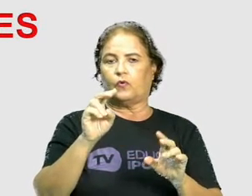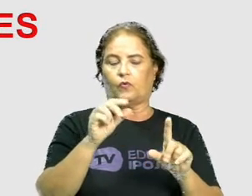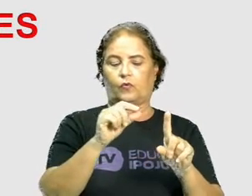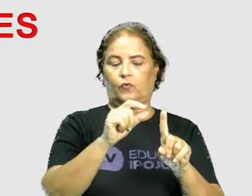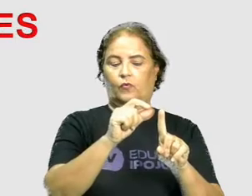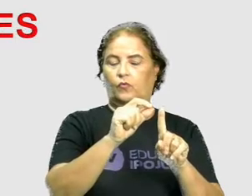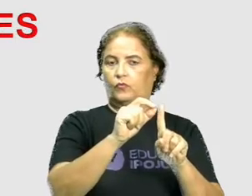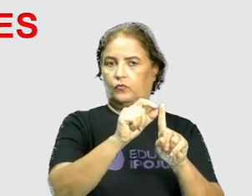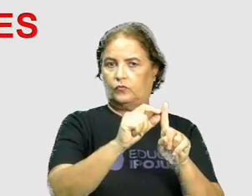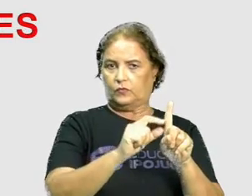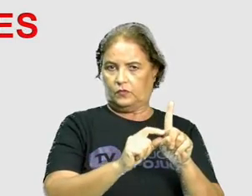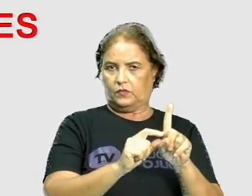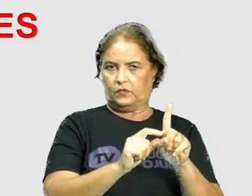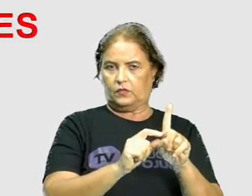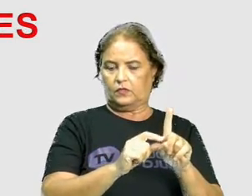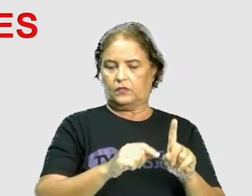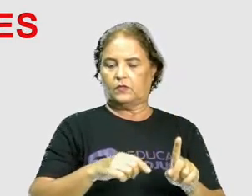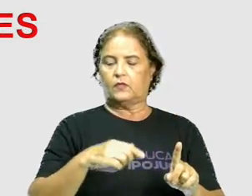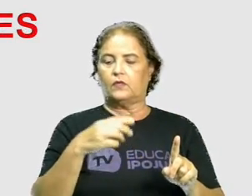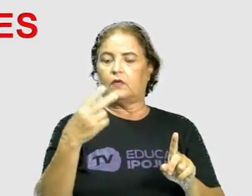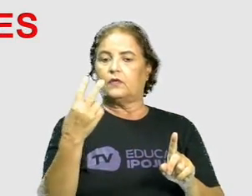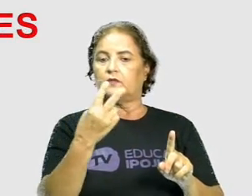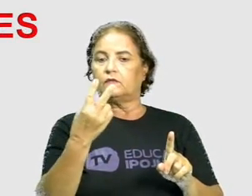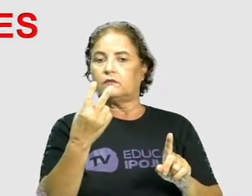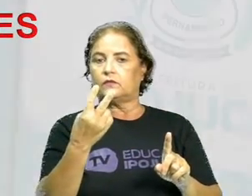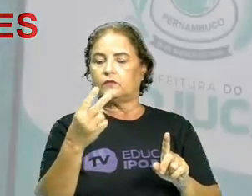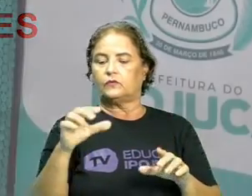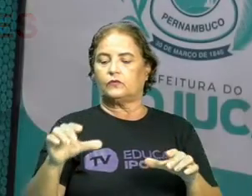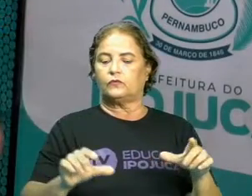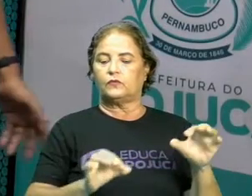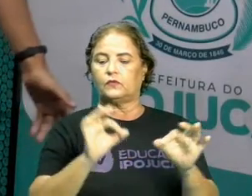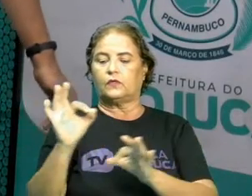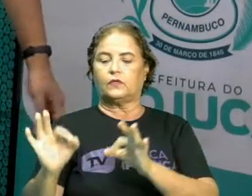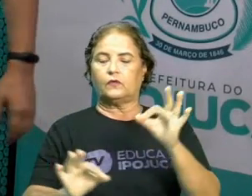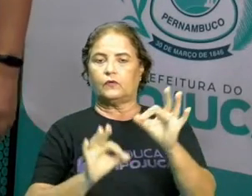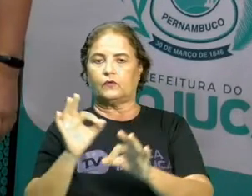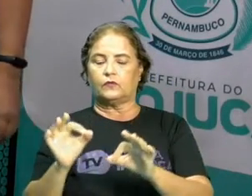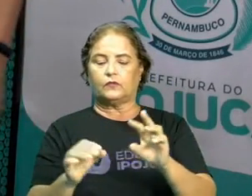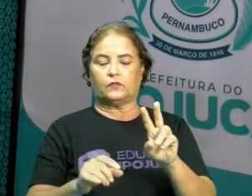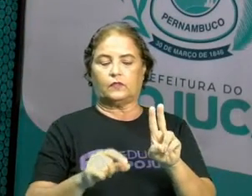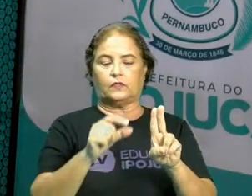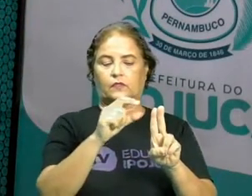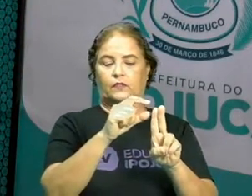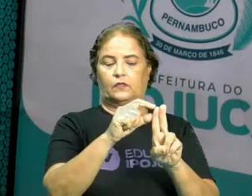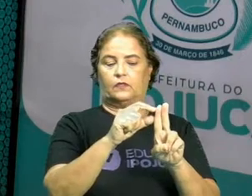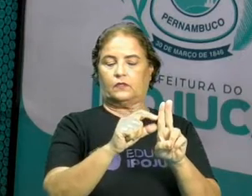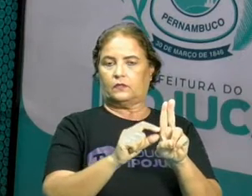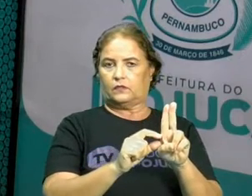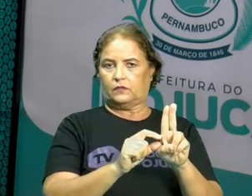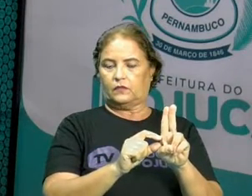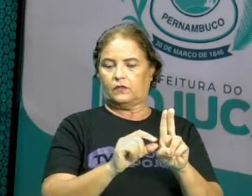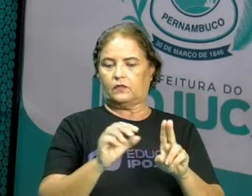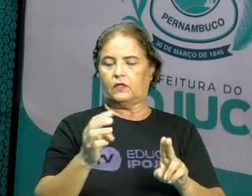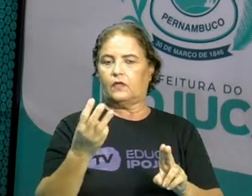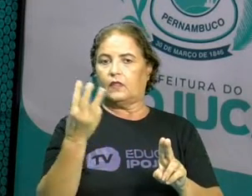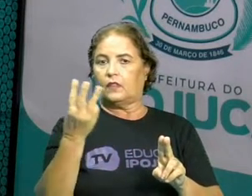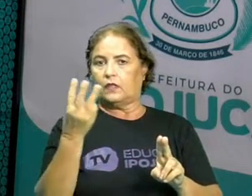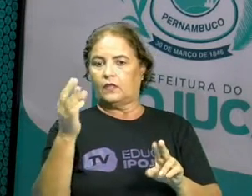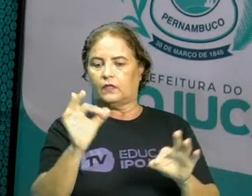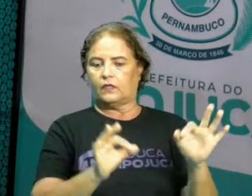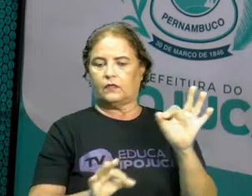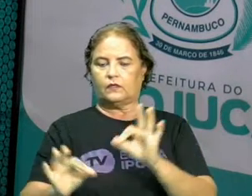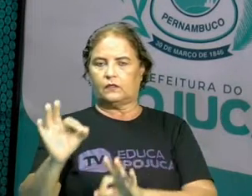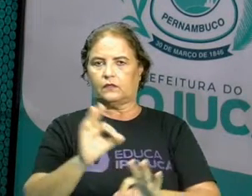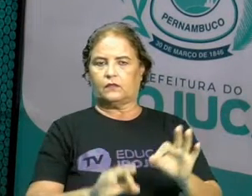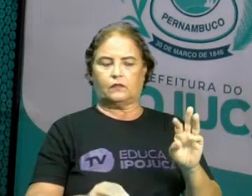chamamos de ordem das dezenas e a terceira ordem de ordem das centenas. Pois é, esse